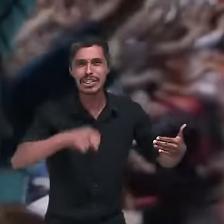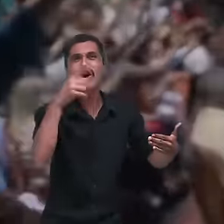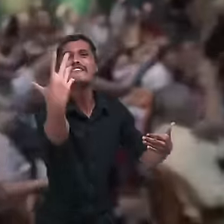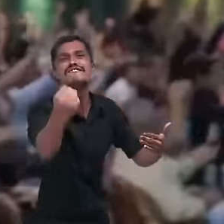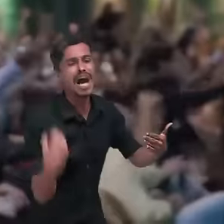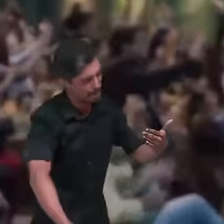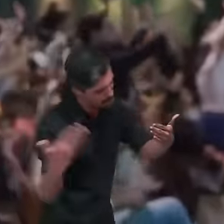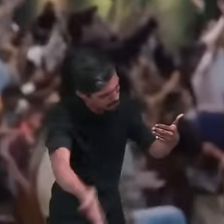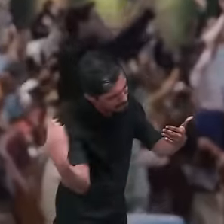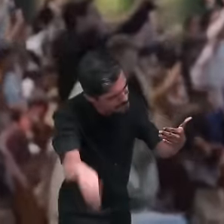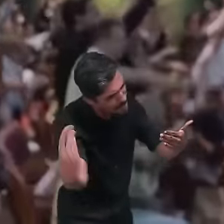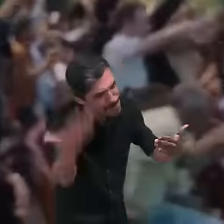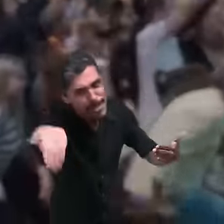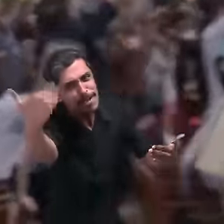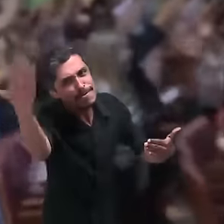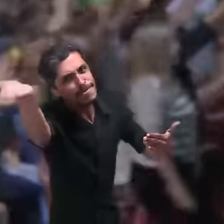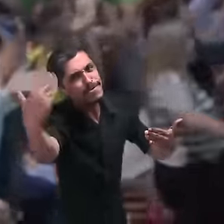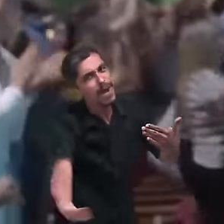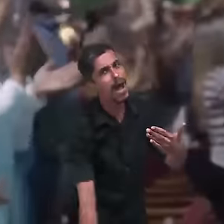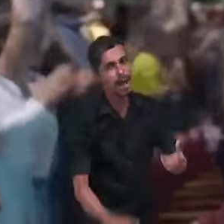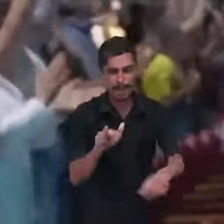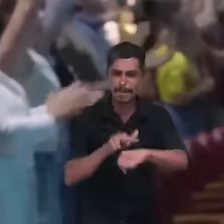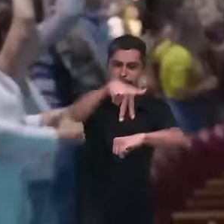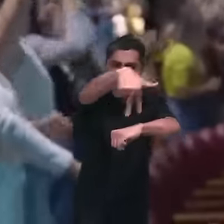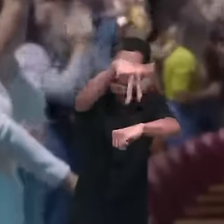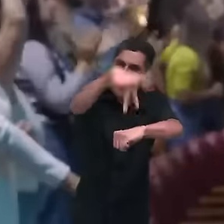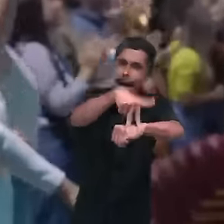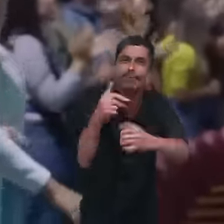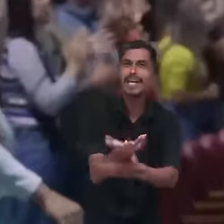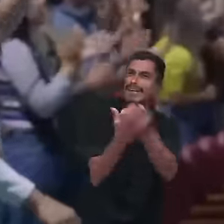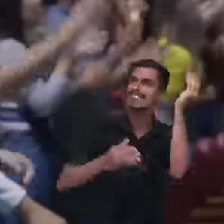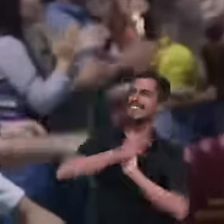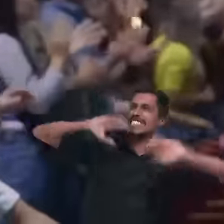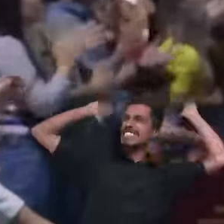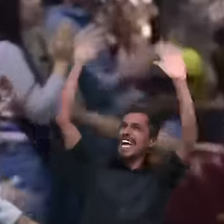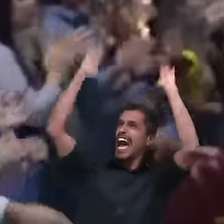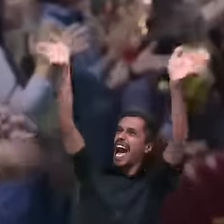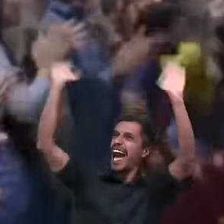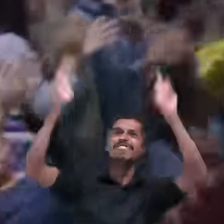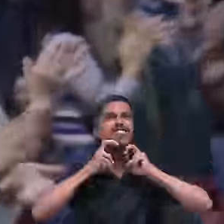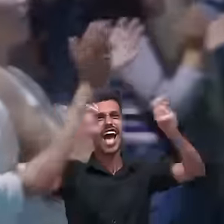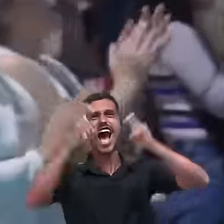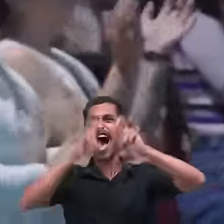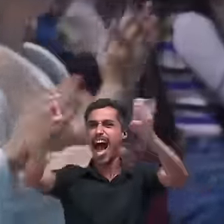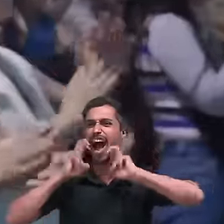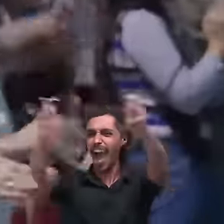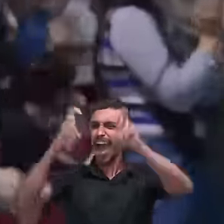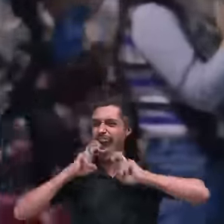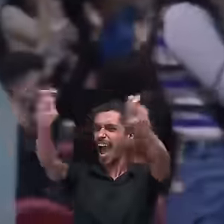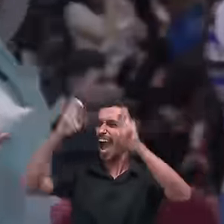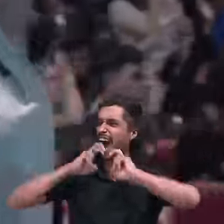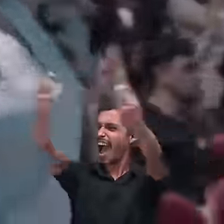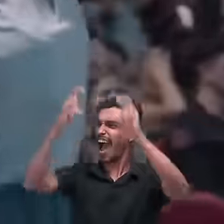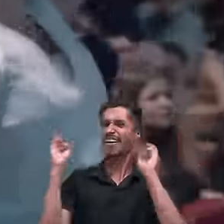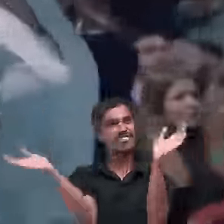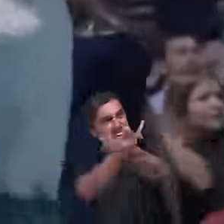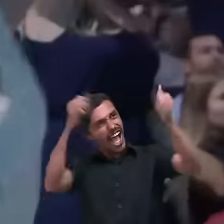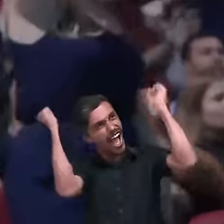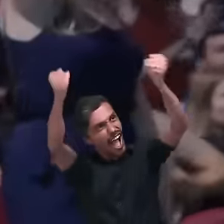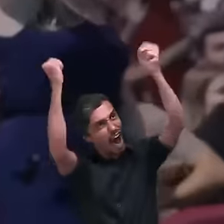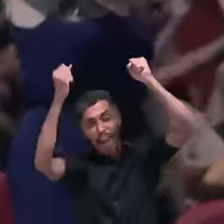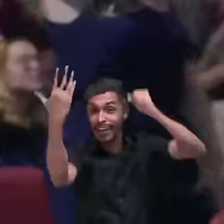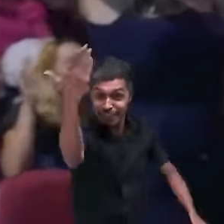Alguém deveria pular. Alguém deveria correr. Dá um grito de glória.